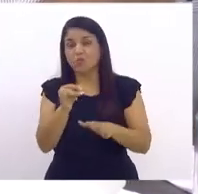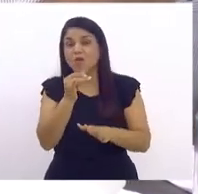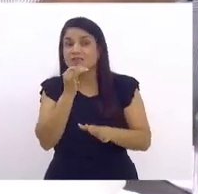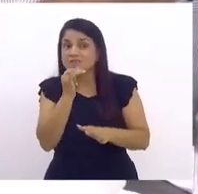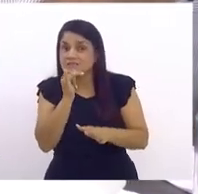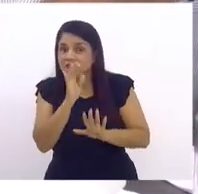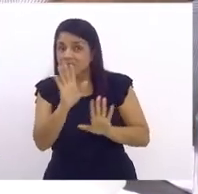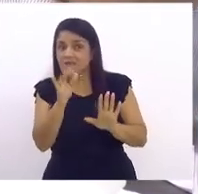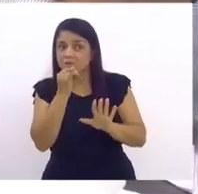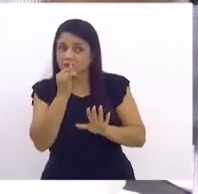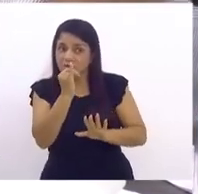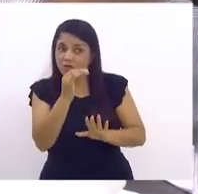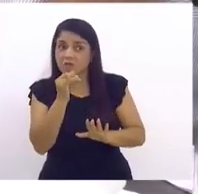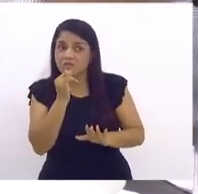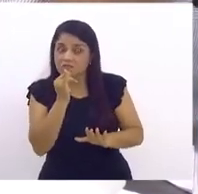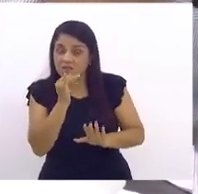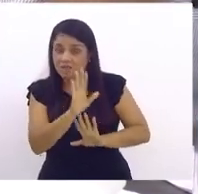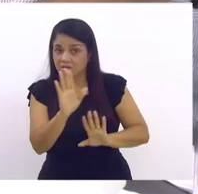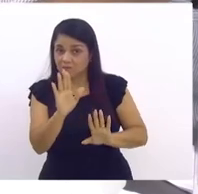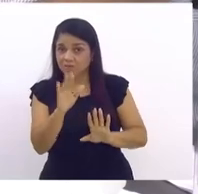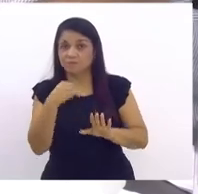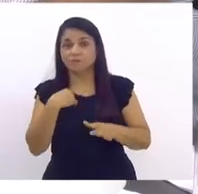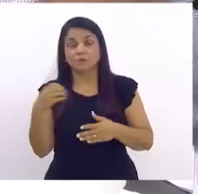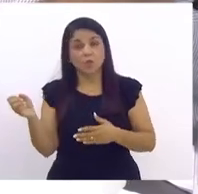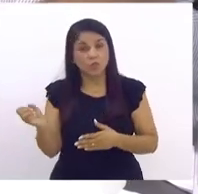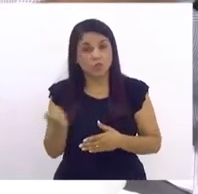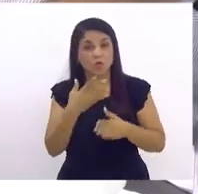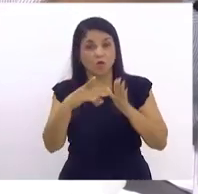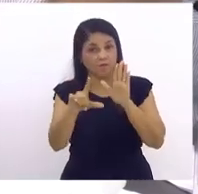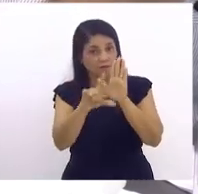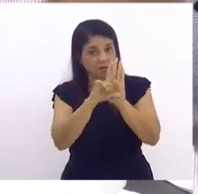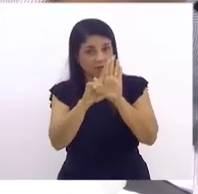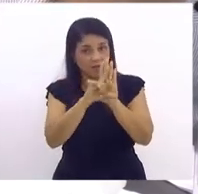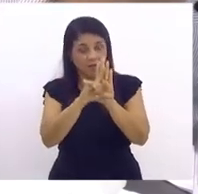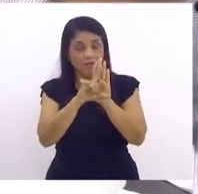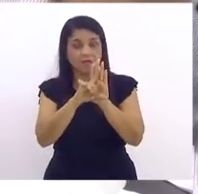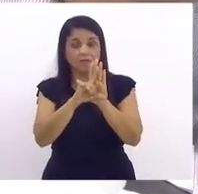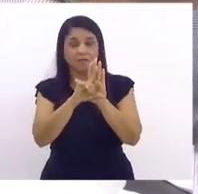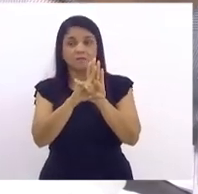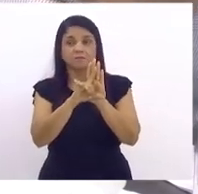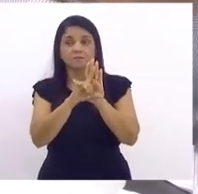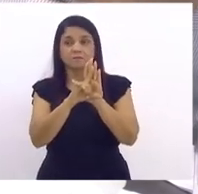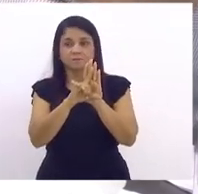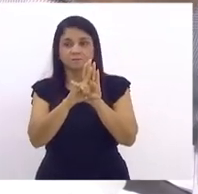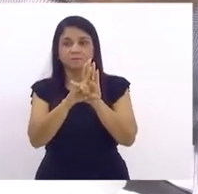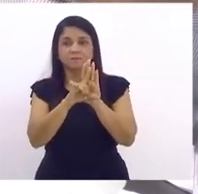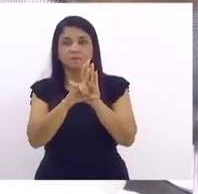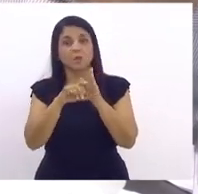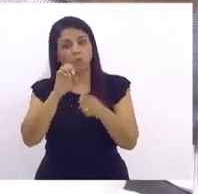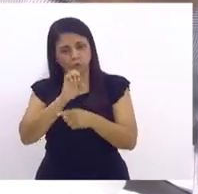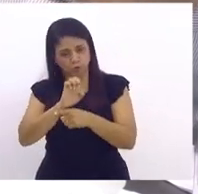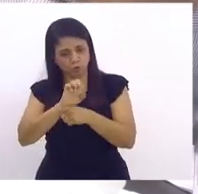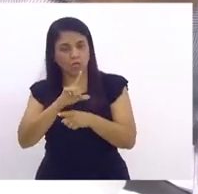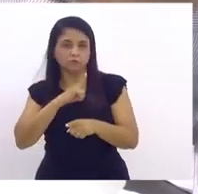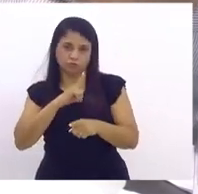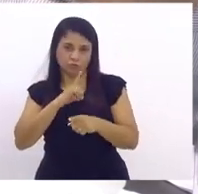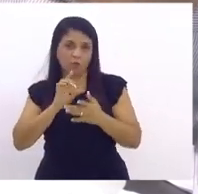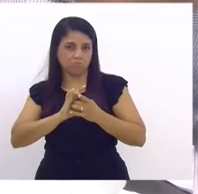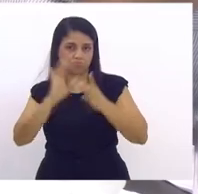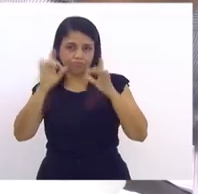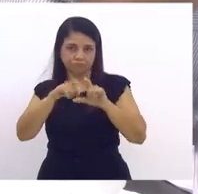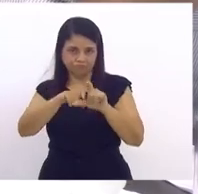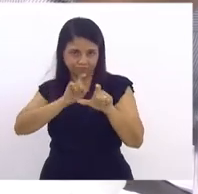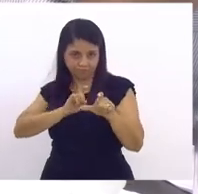exemplo. E como é muito recente, não se aplica, claro. Os estados têm autonomia, mas só para dizer